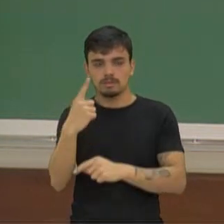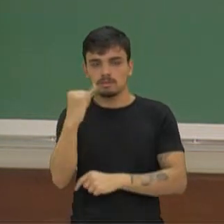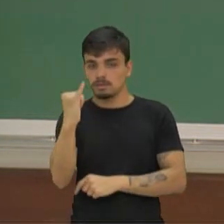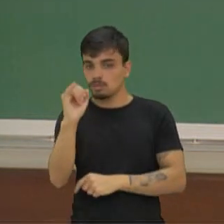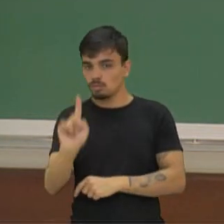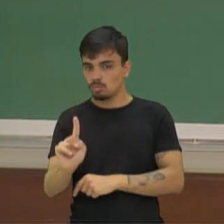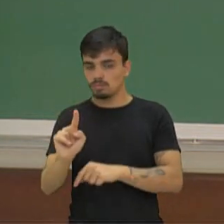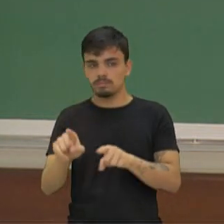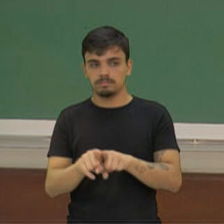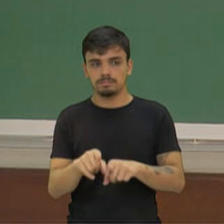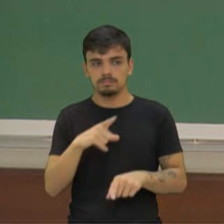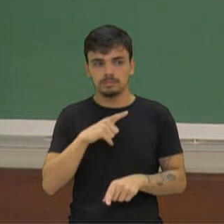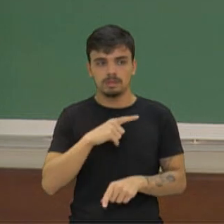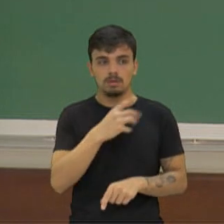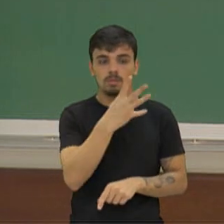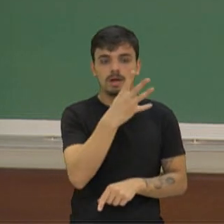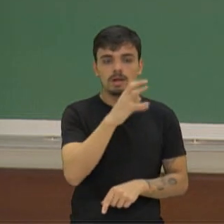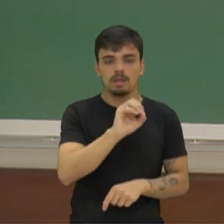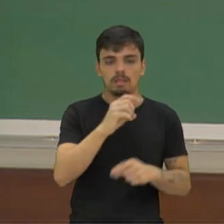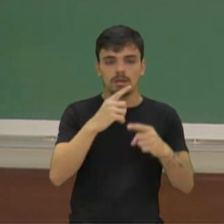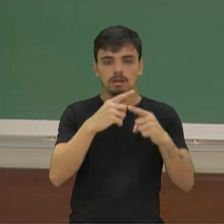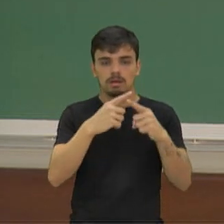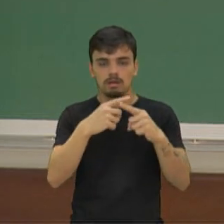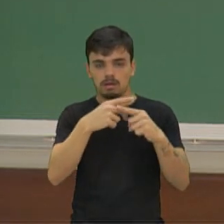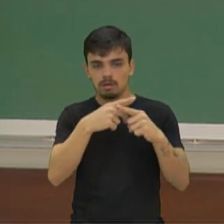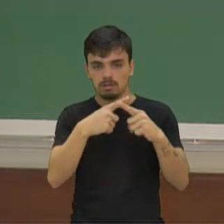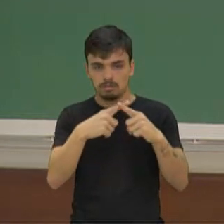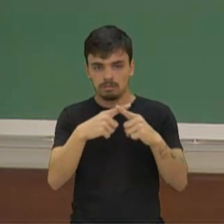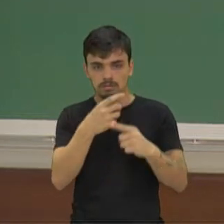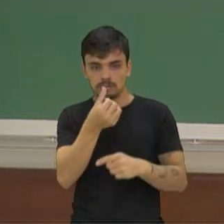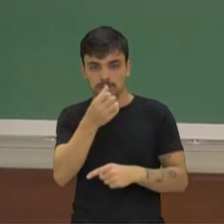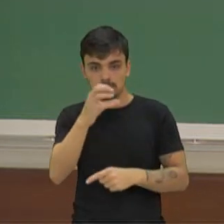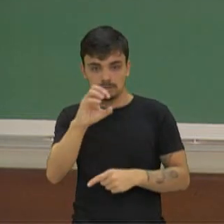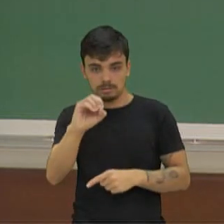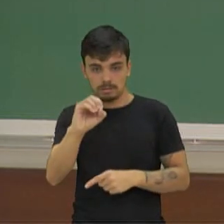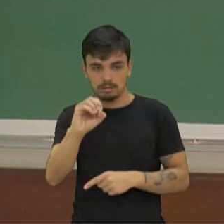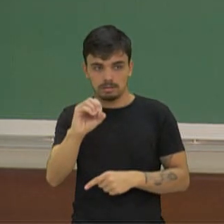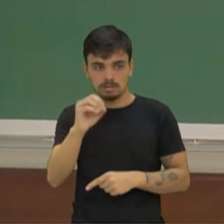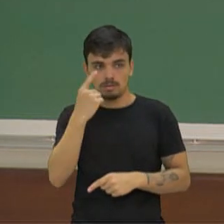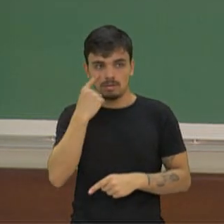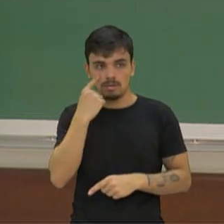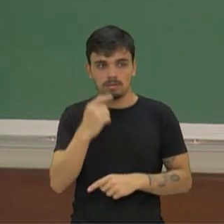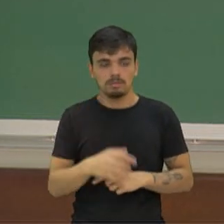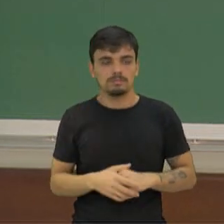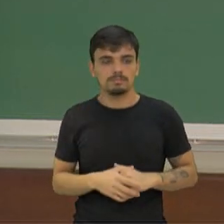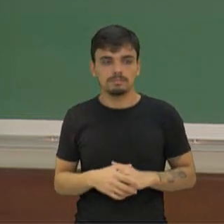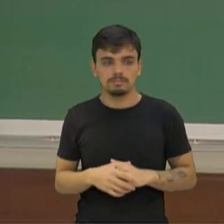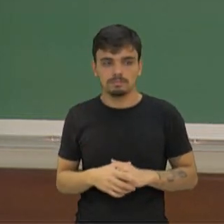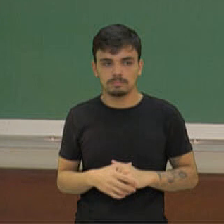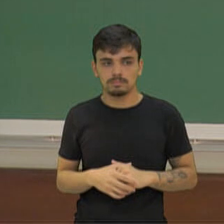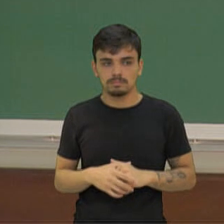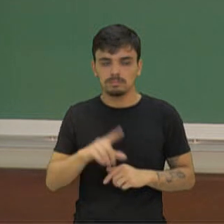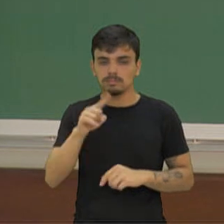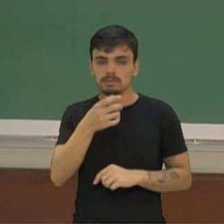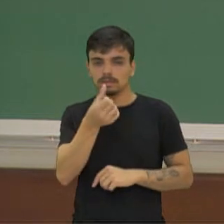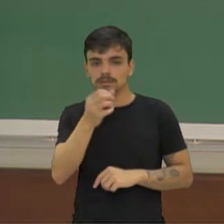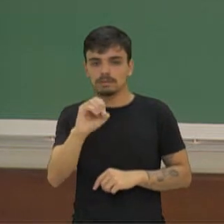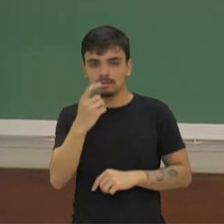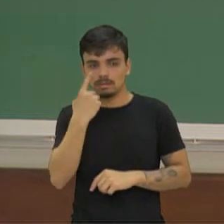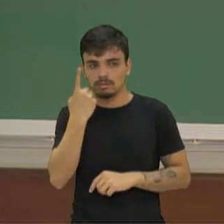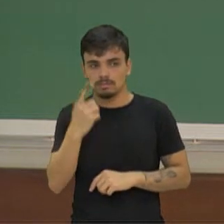que 40 igual a 60, 40 volts é igual a 60 ohms. Lembrando que o resistor aqui é de 60 ohms, o